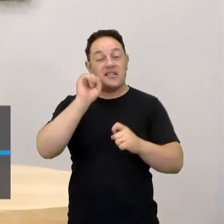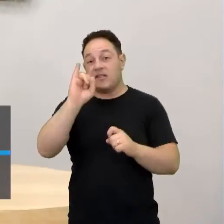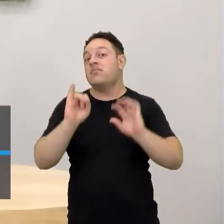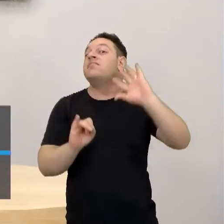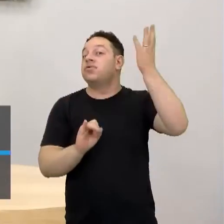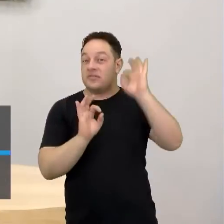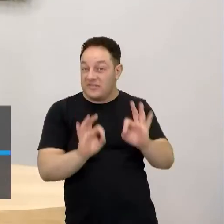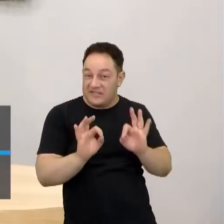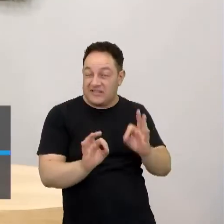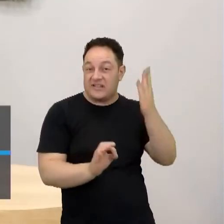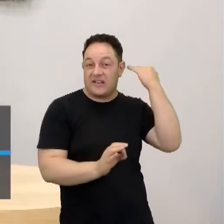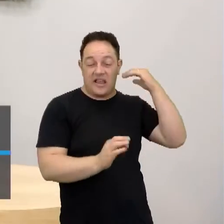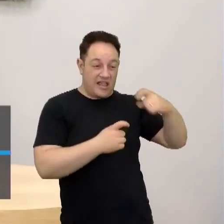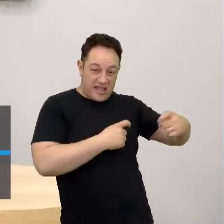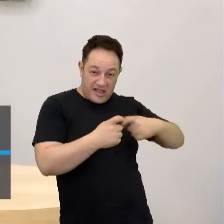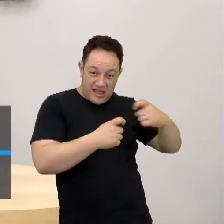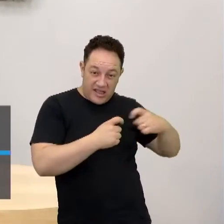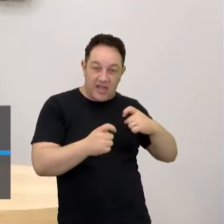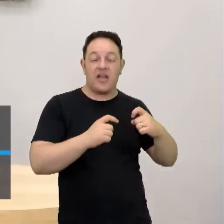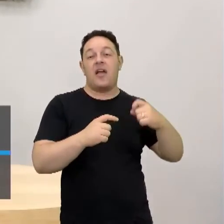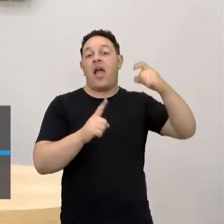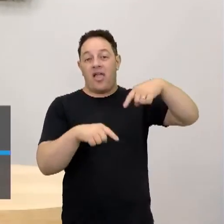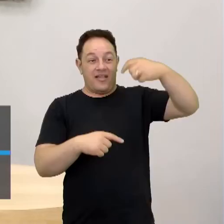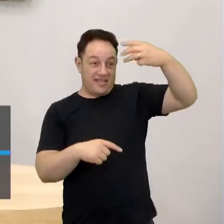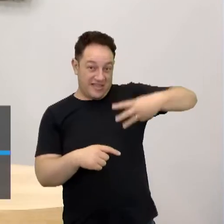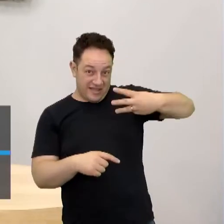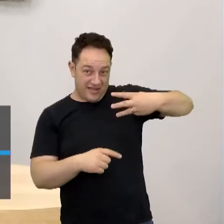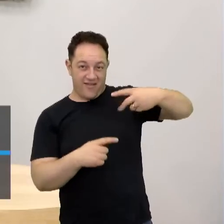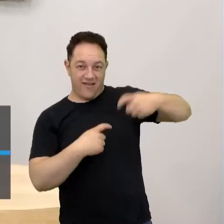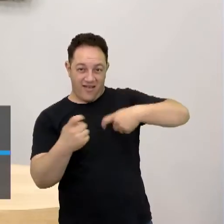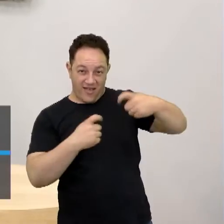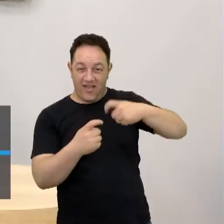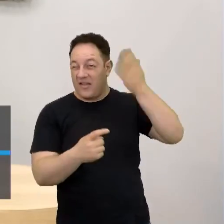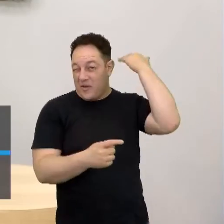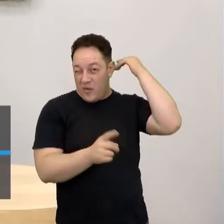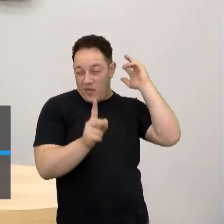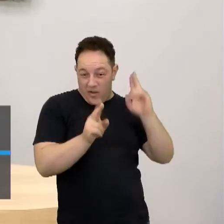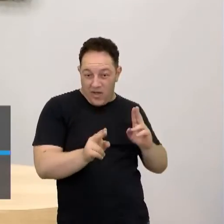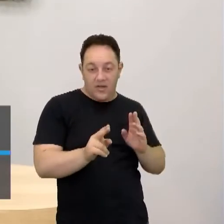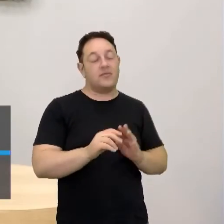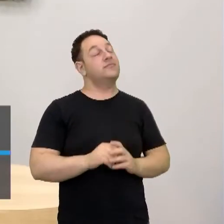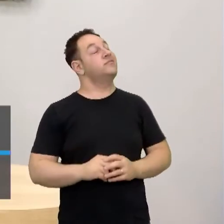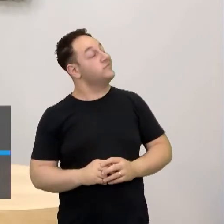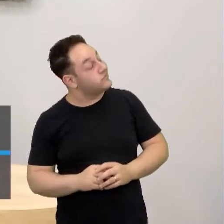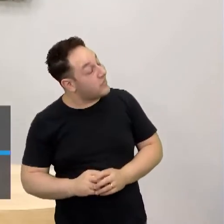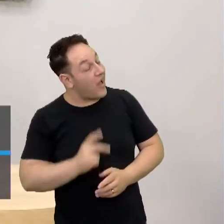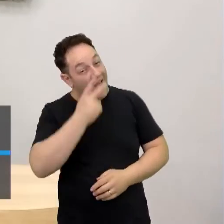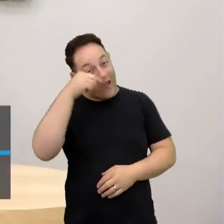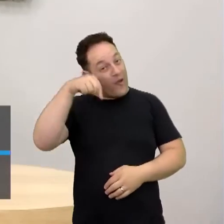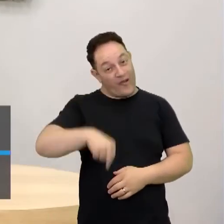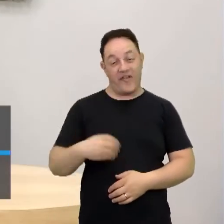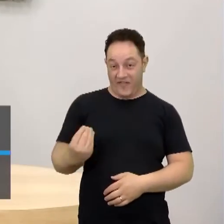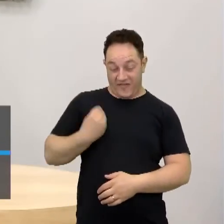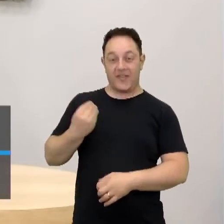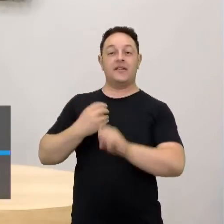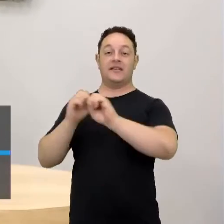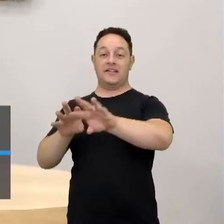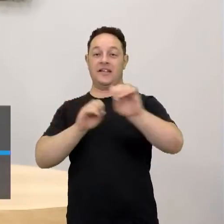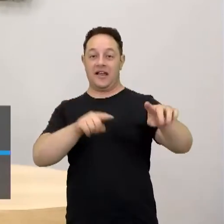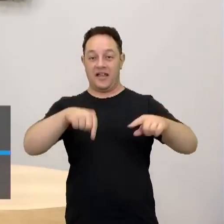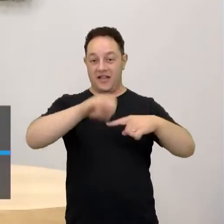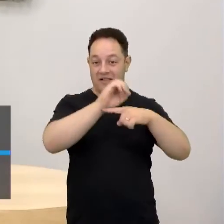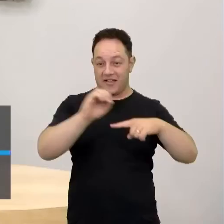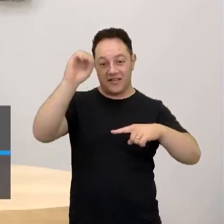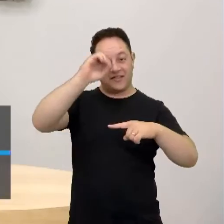tivesse uma guerra, que seria a Terceira Guerra Mundial, do jeito que estava, acho que hoje a gente não estaria aqui dando aula, não sei, de mídias,